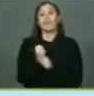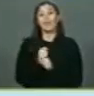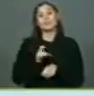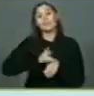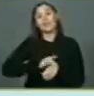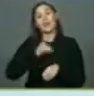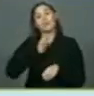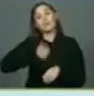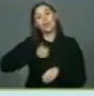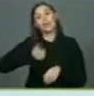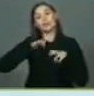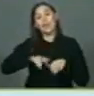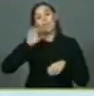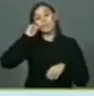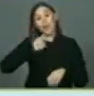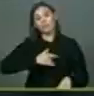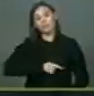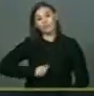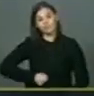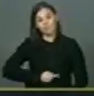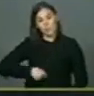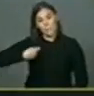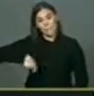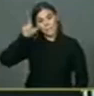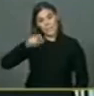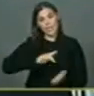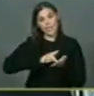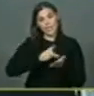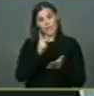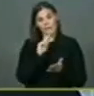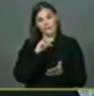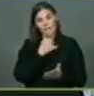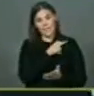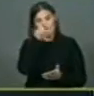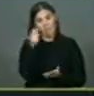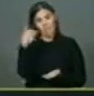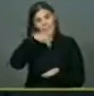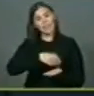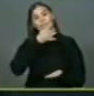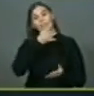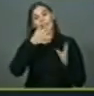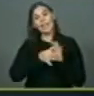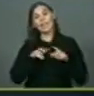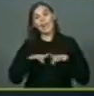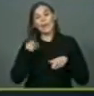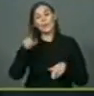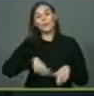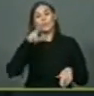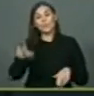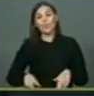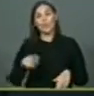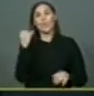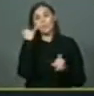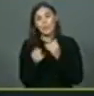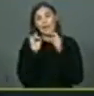os principais cancros que afetam o aparelho digestivo. O seu presidente, o engenheiro Vítor Neves, está cá para falar sobre a incidência deste tipo de cancros em Portugal, fatores de